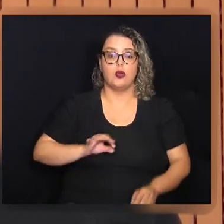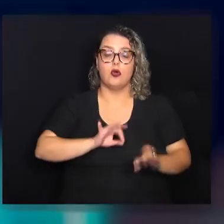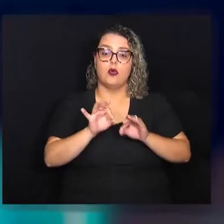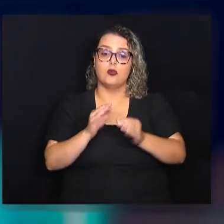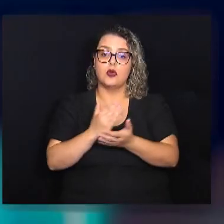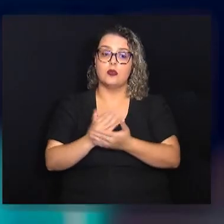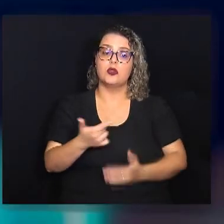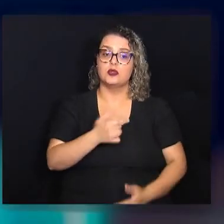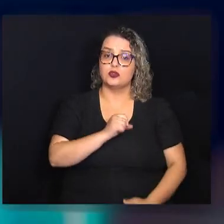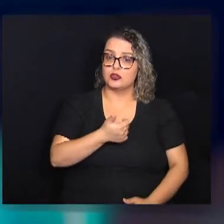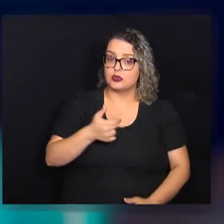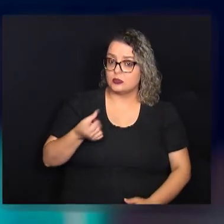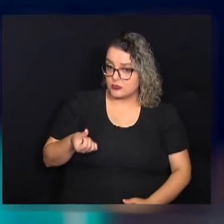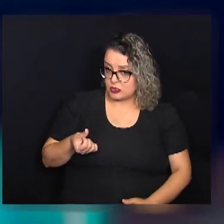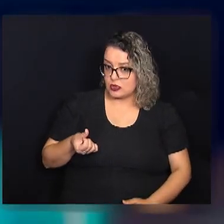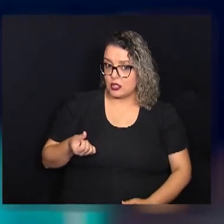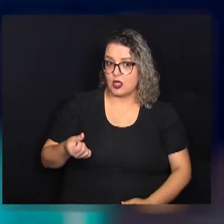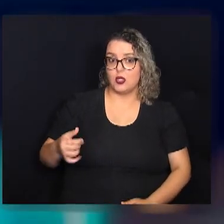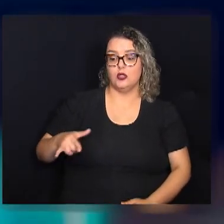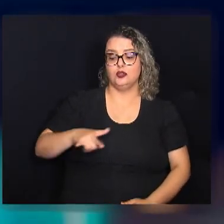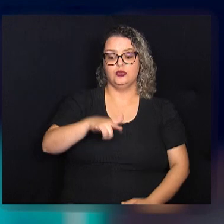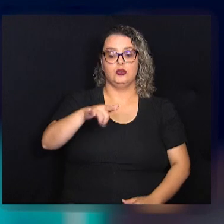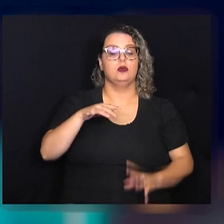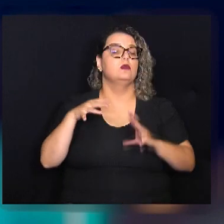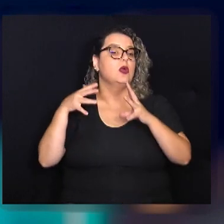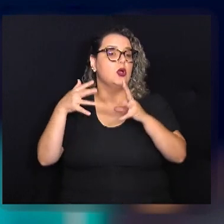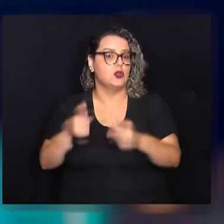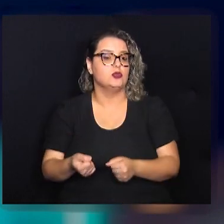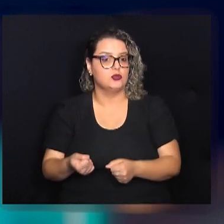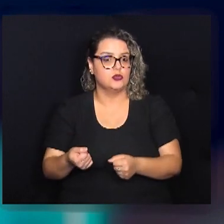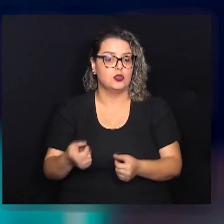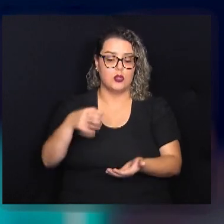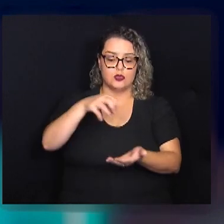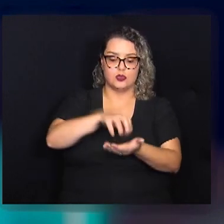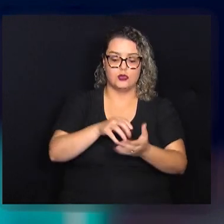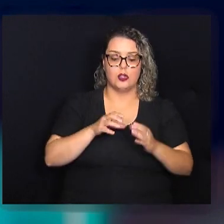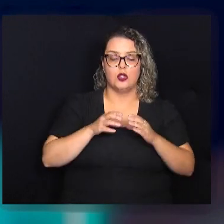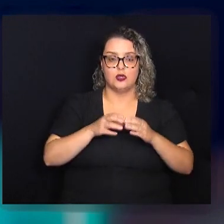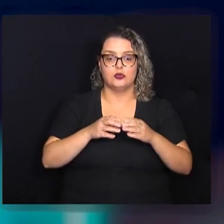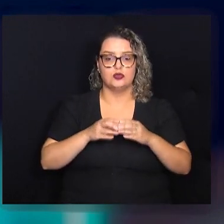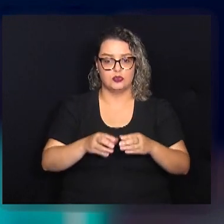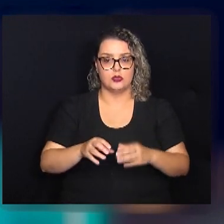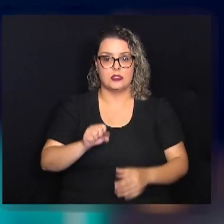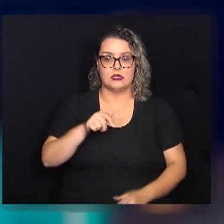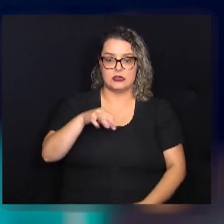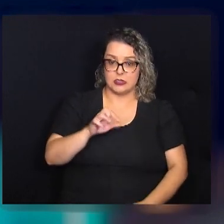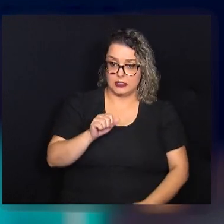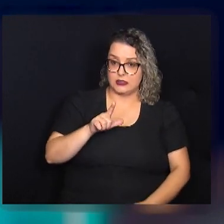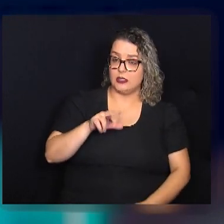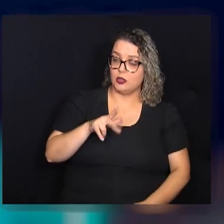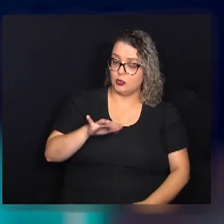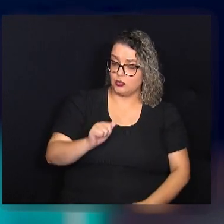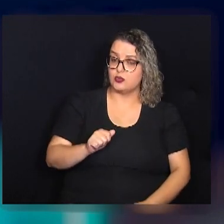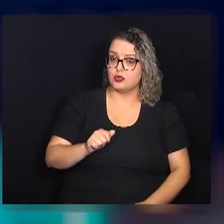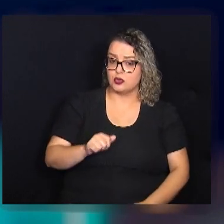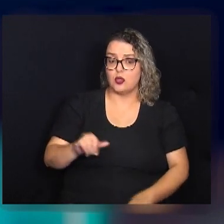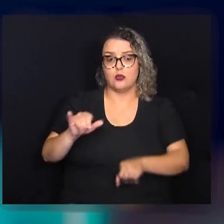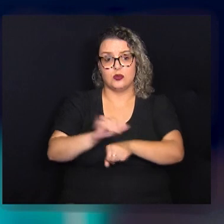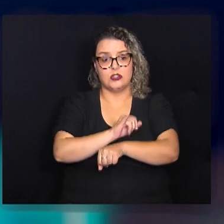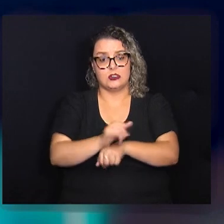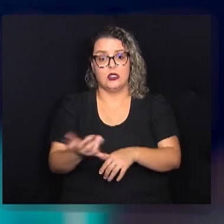regulamentação do uso de drones no Brasil pela ANAC, a Agência Nacional de Aviação Civil. A ideia da proposta